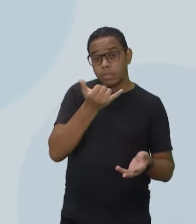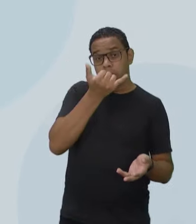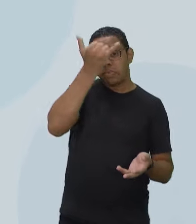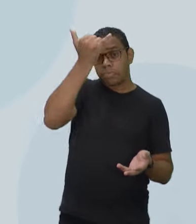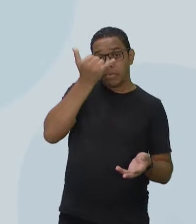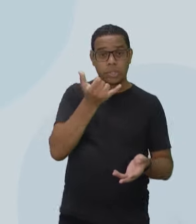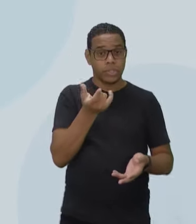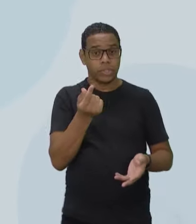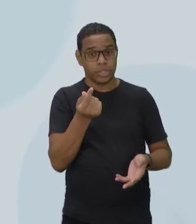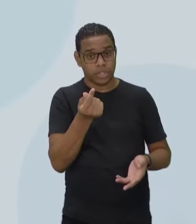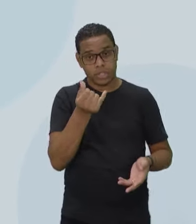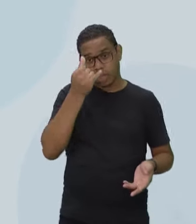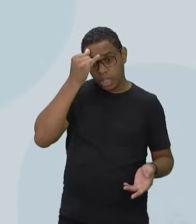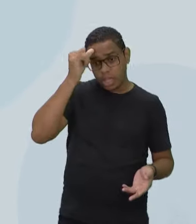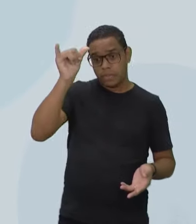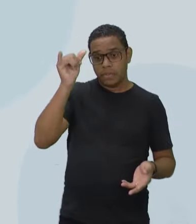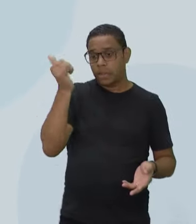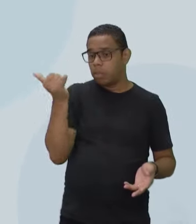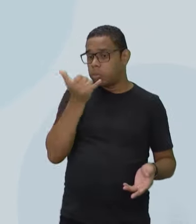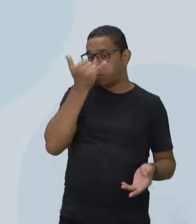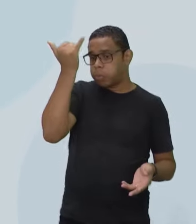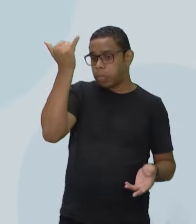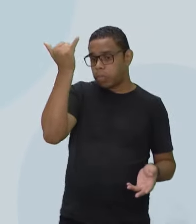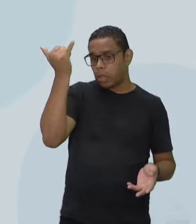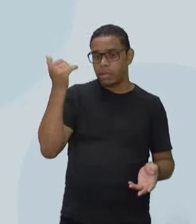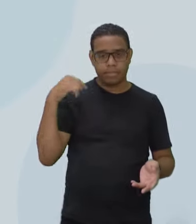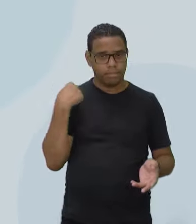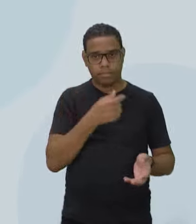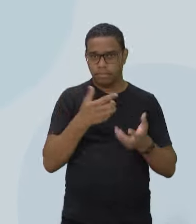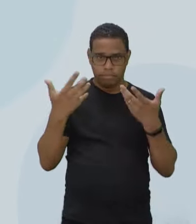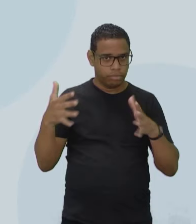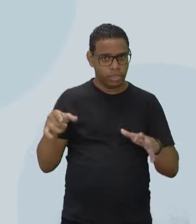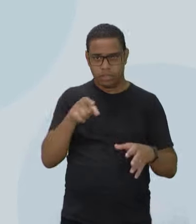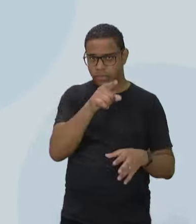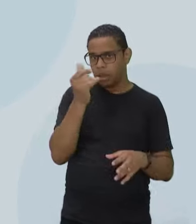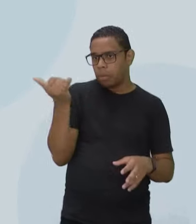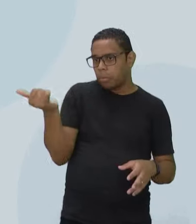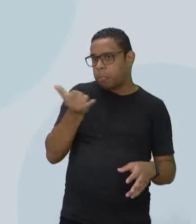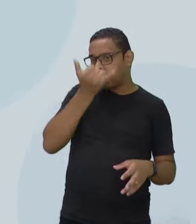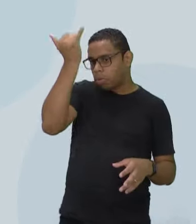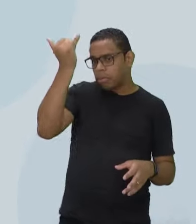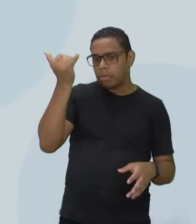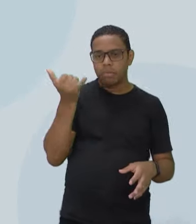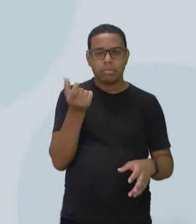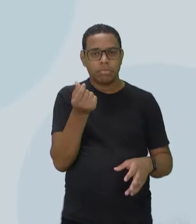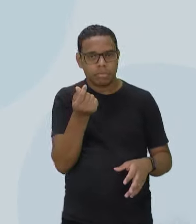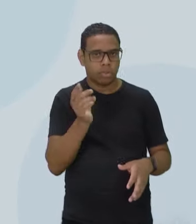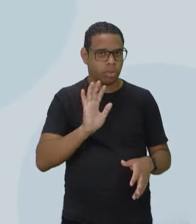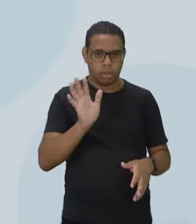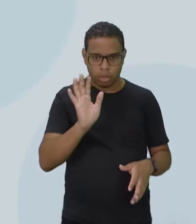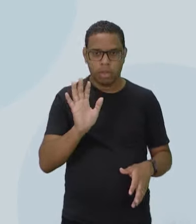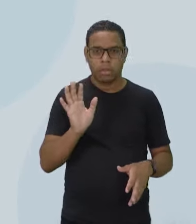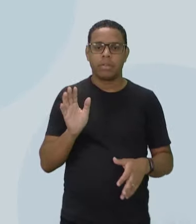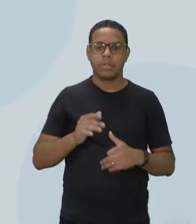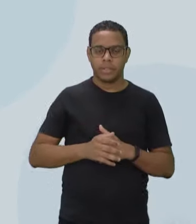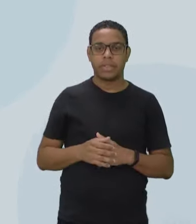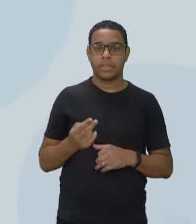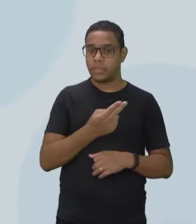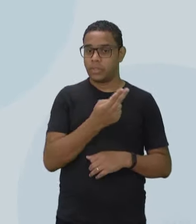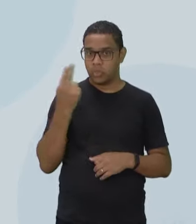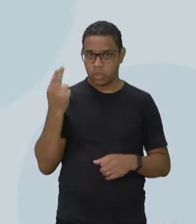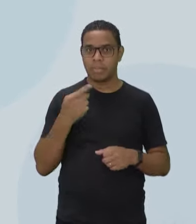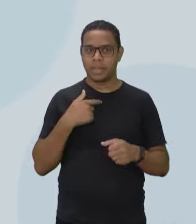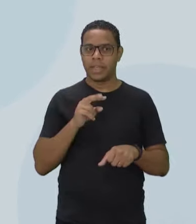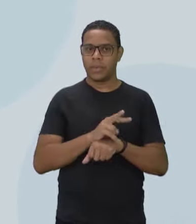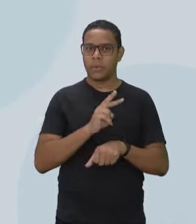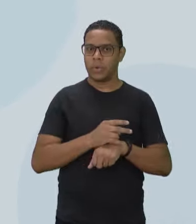transtornos financeiros, porque a gente também não quer que vocês tenham aí transtornos financeiros, né? O nosso nomezinho aí, a gente quer ter